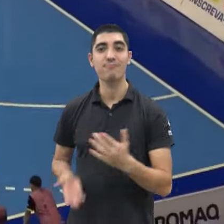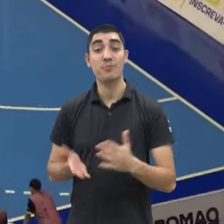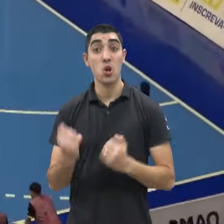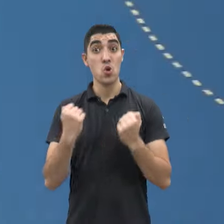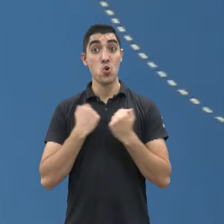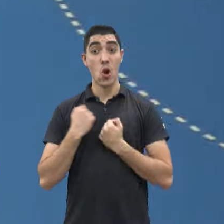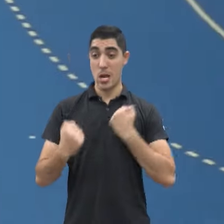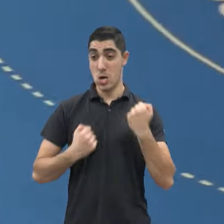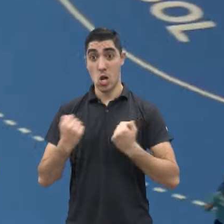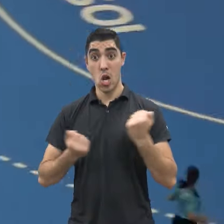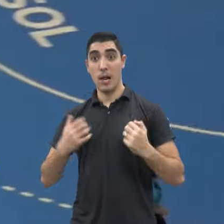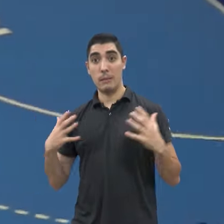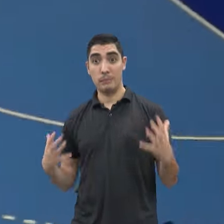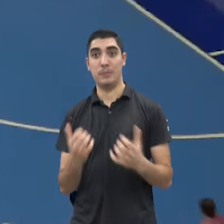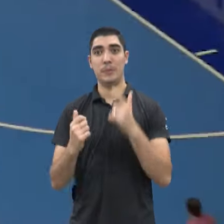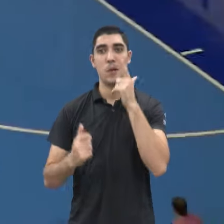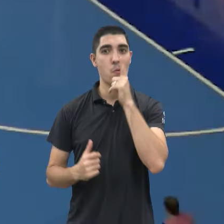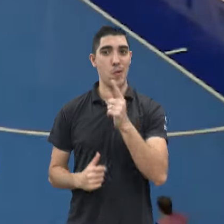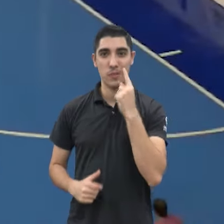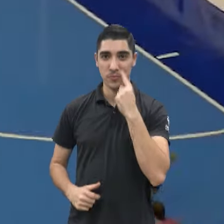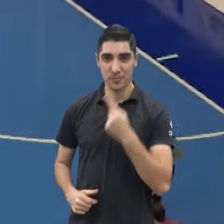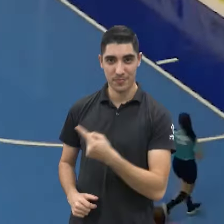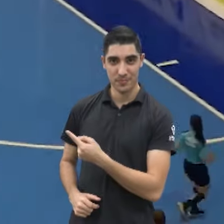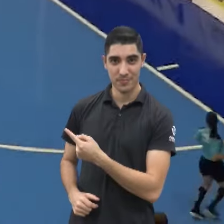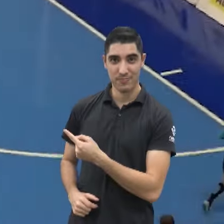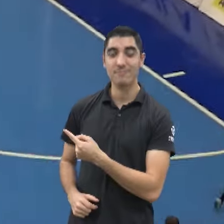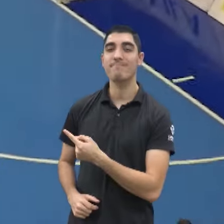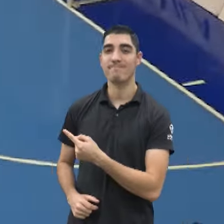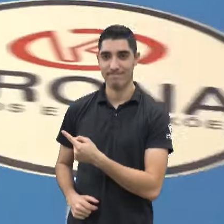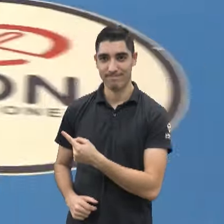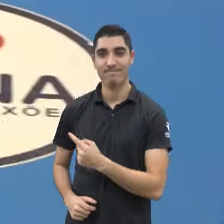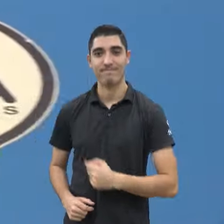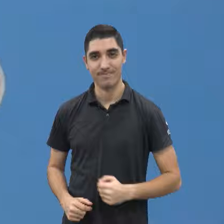se recuperou e com os pés fez a defesa salvando o Jaraguá.